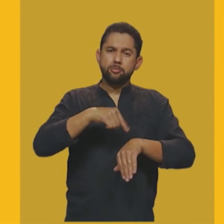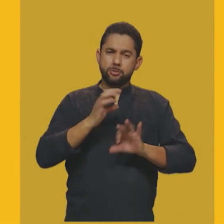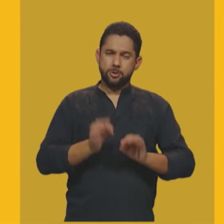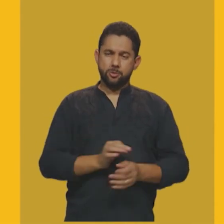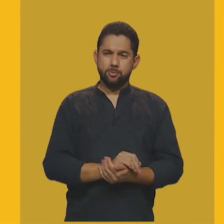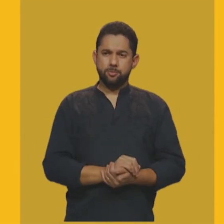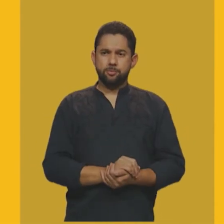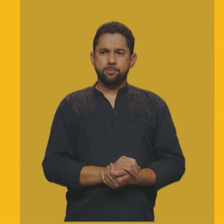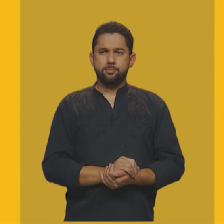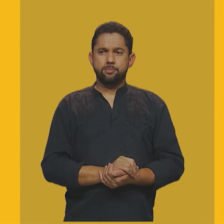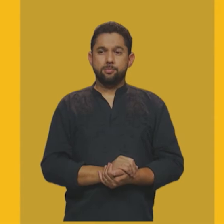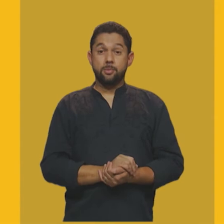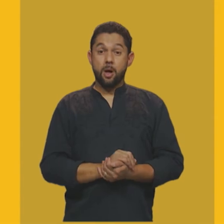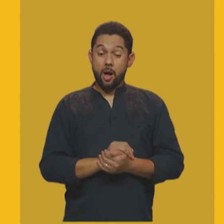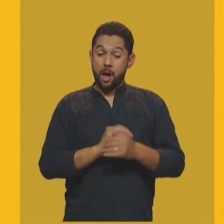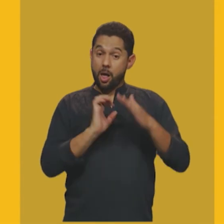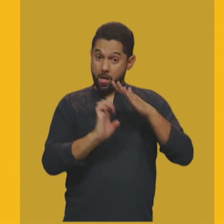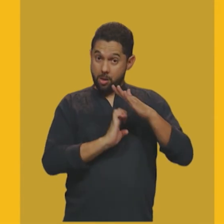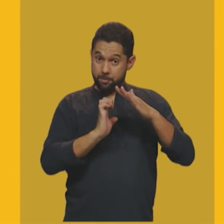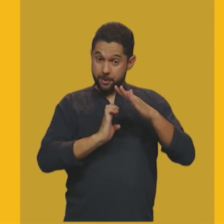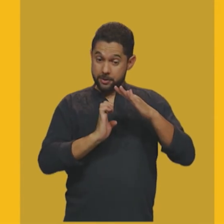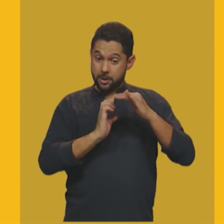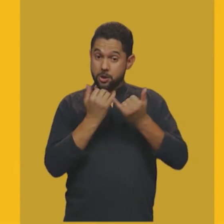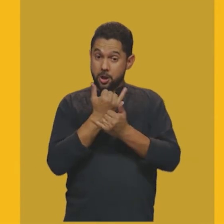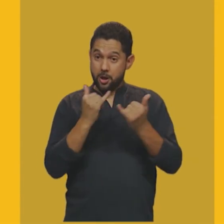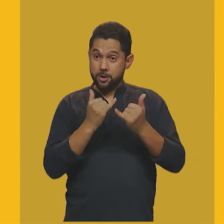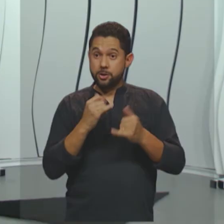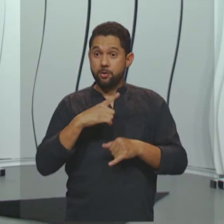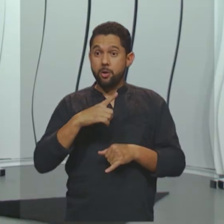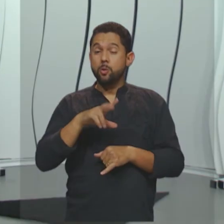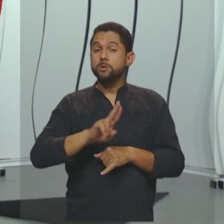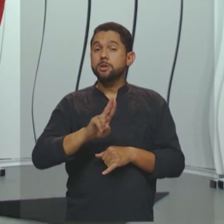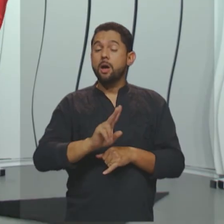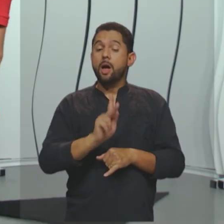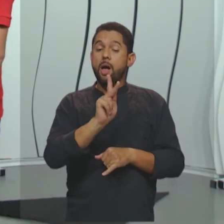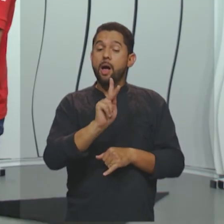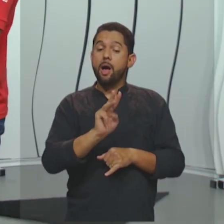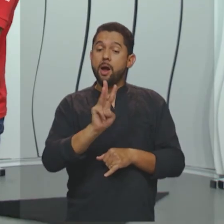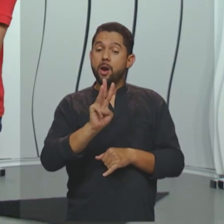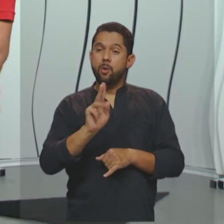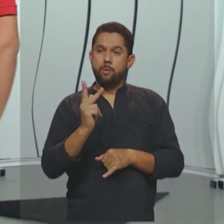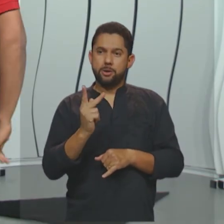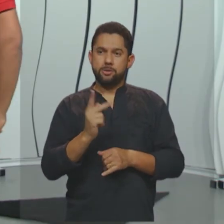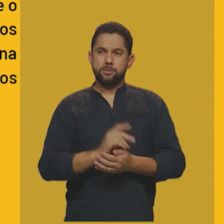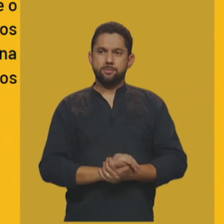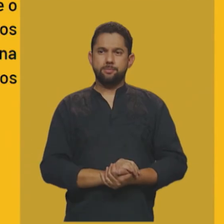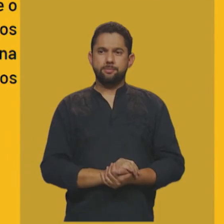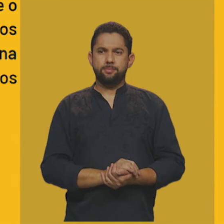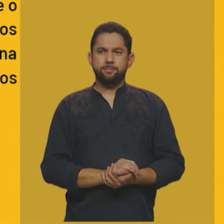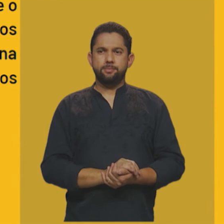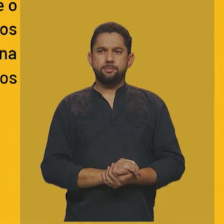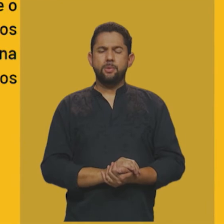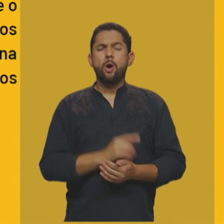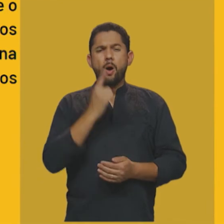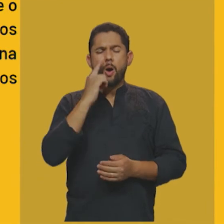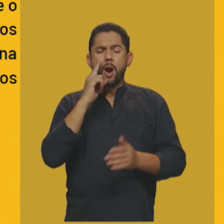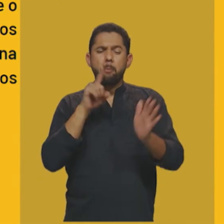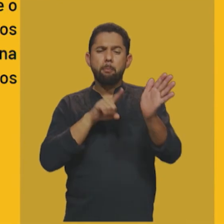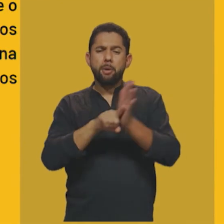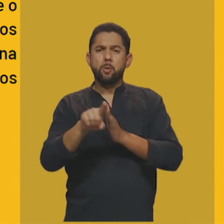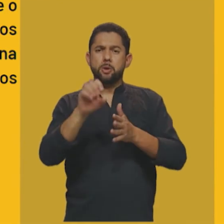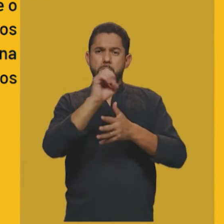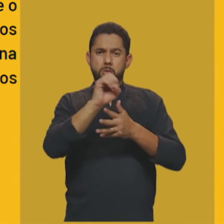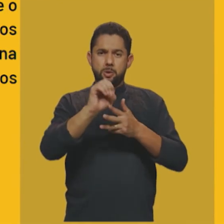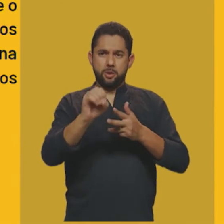energia das companhias de energia vai ser em quilowatt-hora. Olha só essa questão do Enem. Entre as